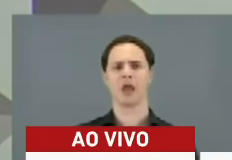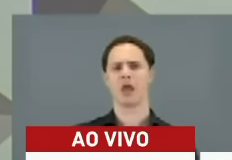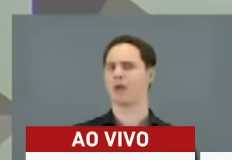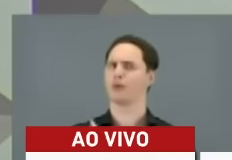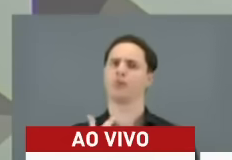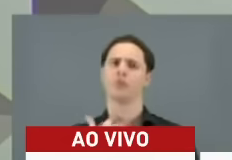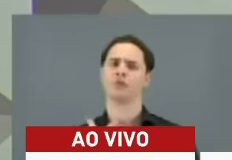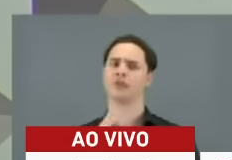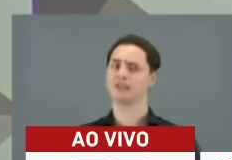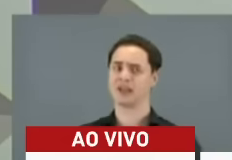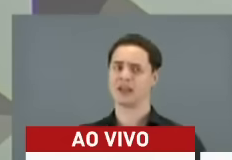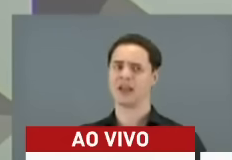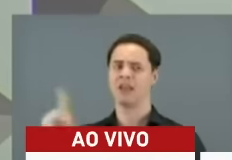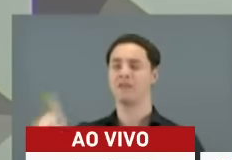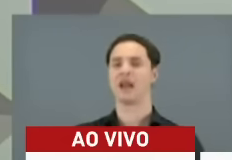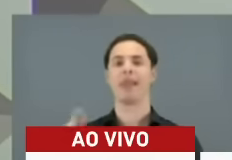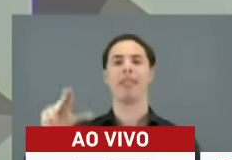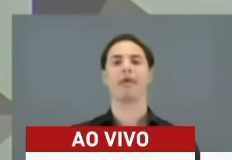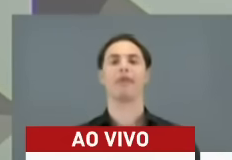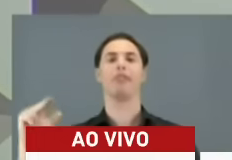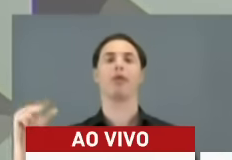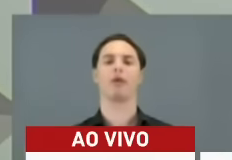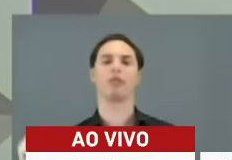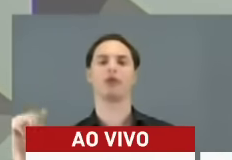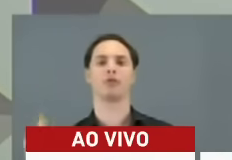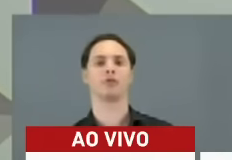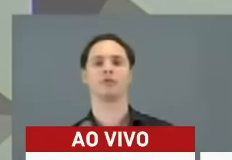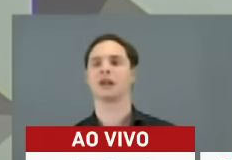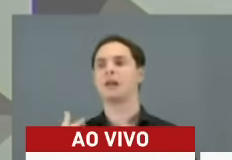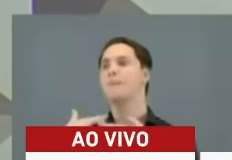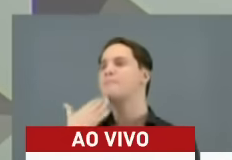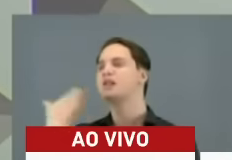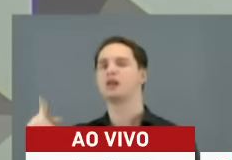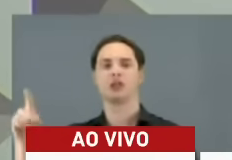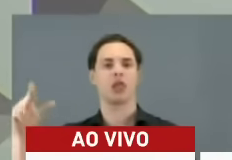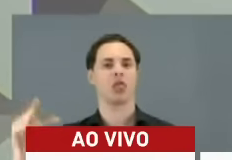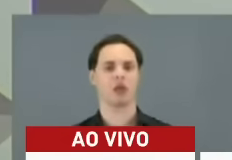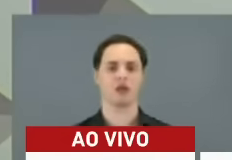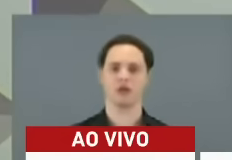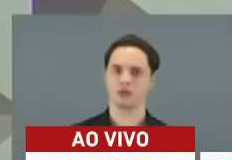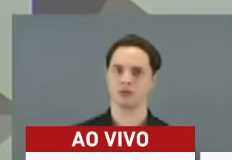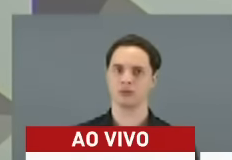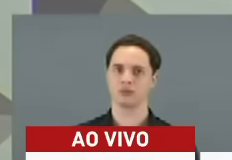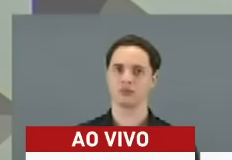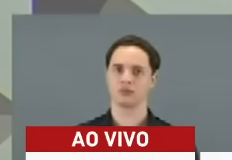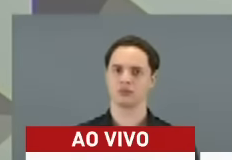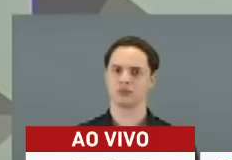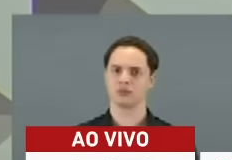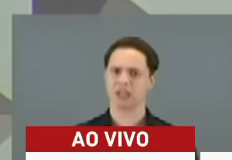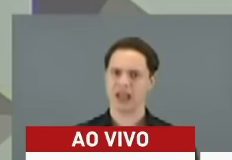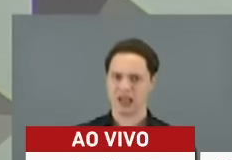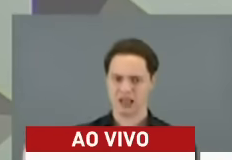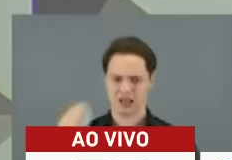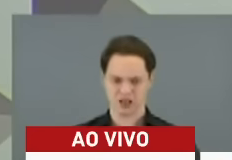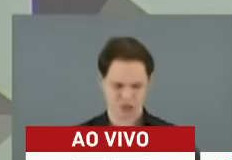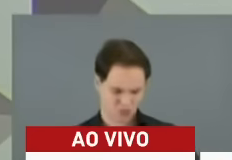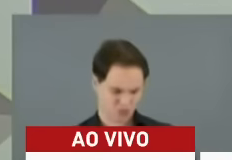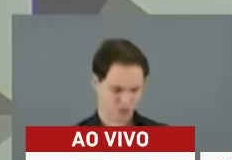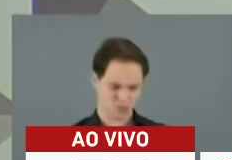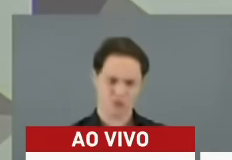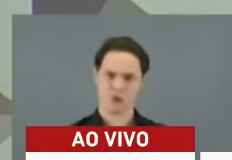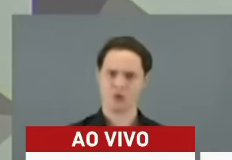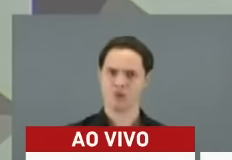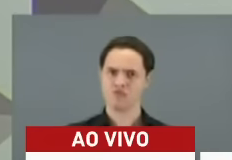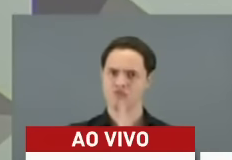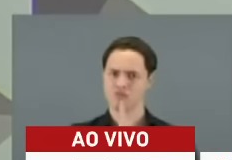de Inteligência, Saulo Moura da Cunha. E também a expectativa de aprovações de novas oitivas. Acompanhe um trecho